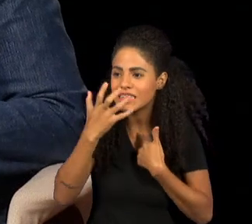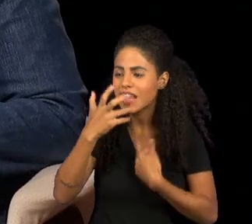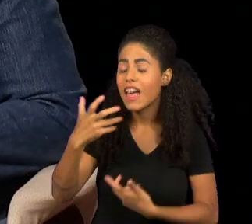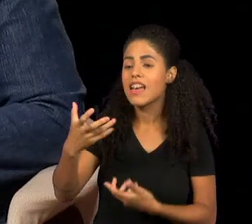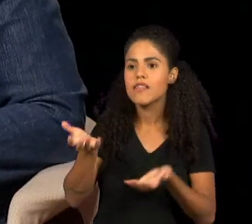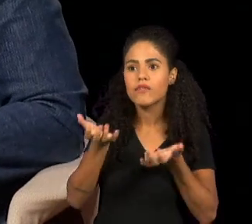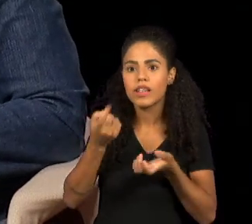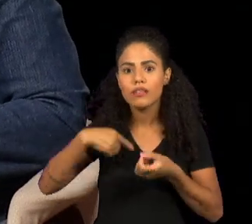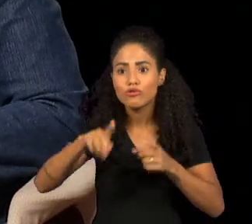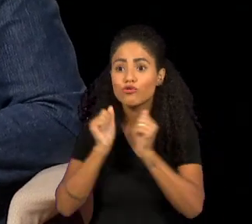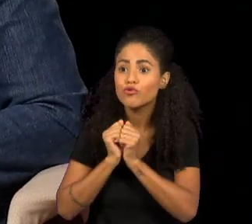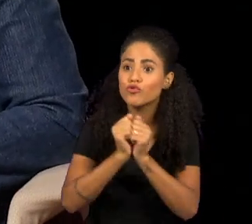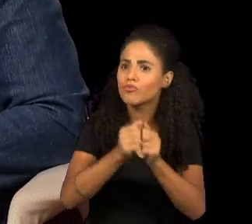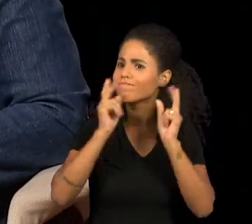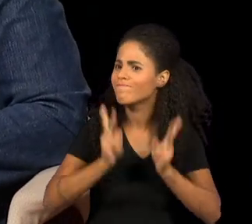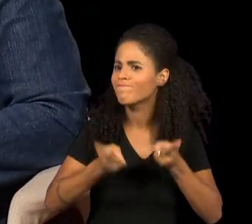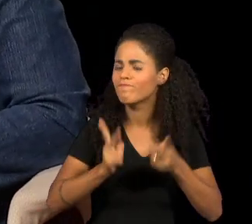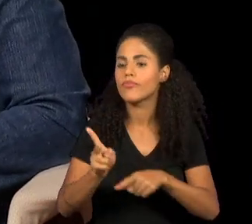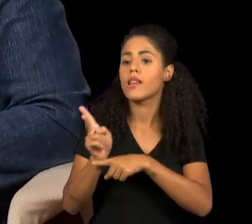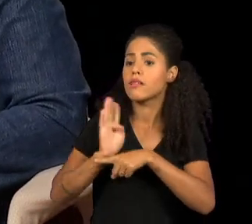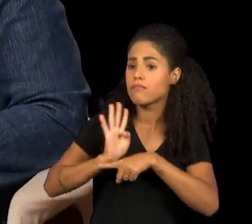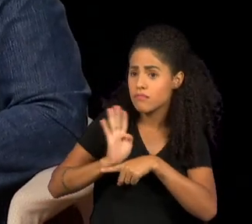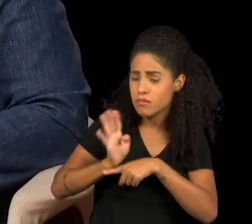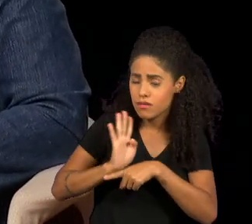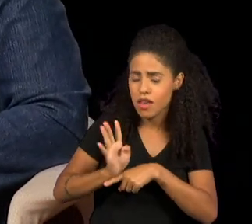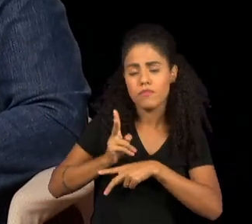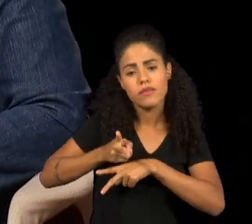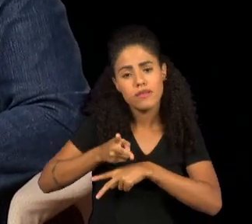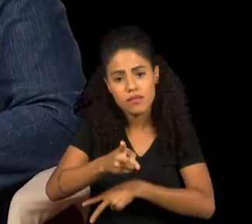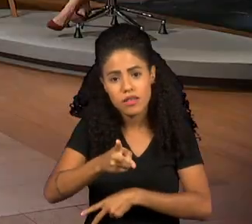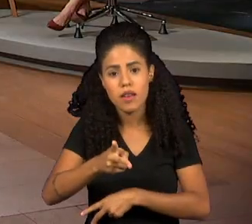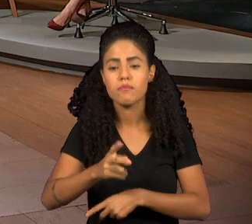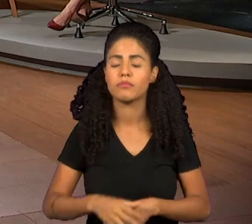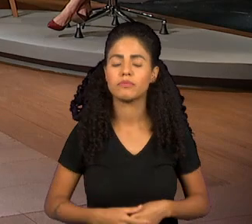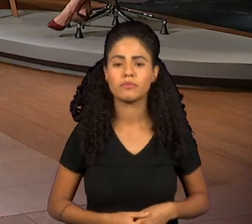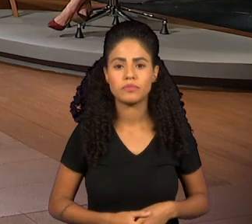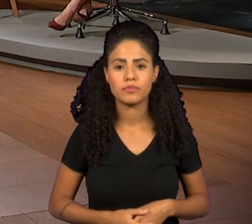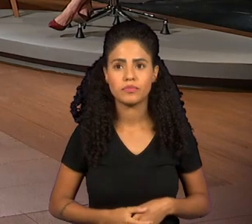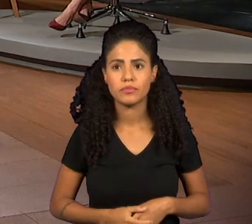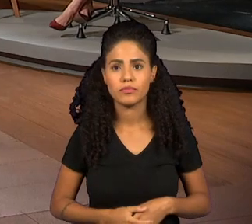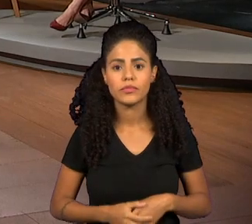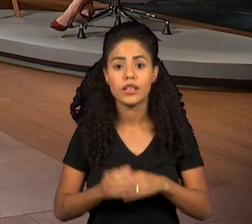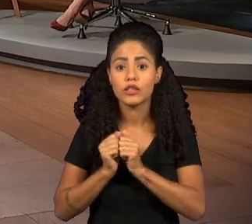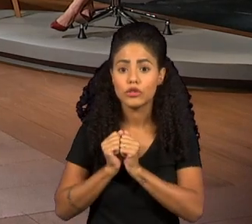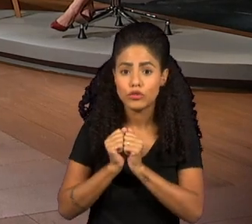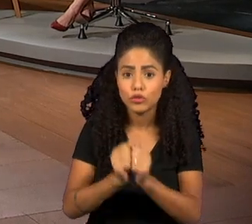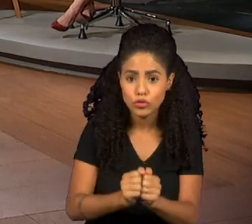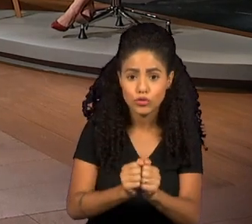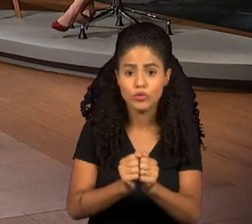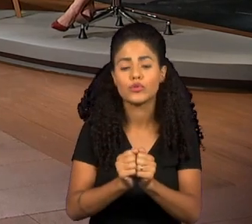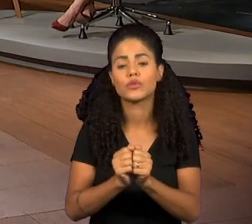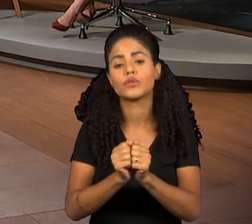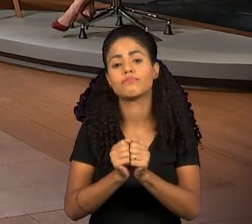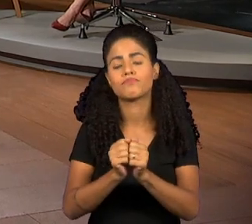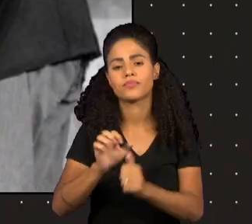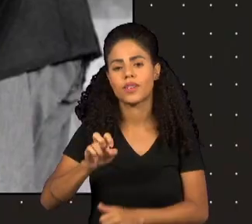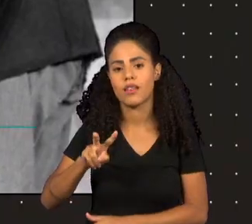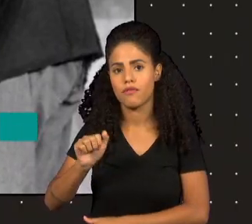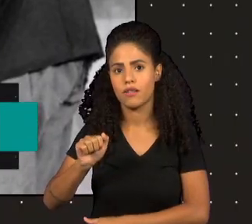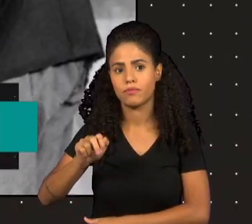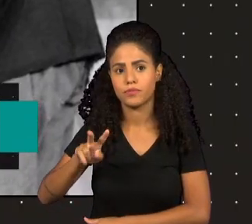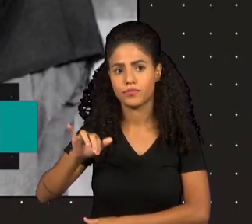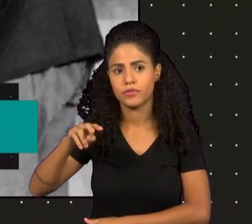com eles. E mesmo cinema, a gente tinha que ir para Campinas assistir. Esperando Godot com quem? Com a Eva Vilma,